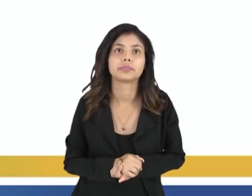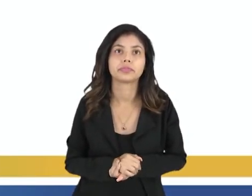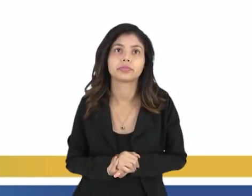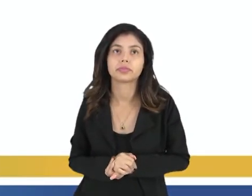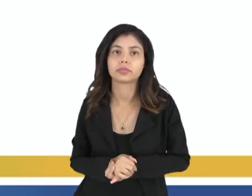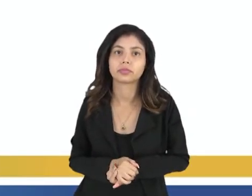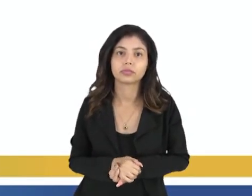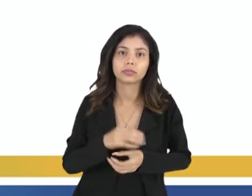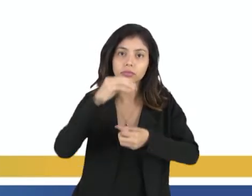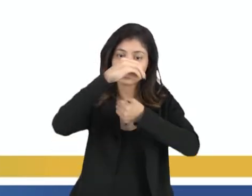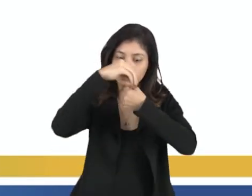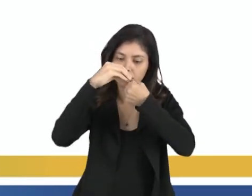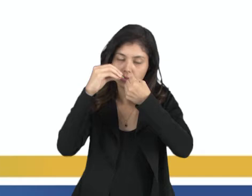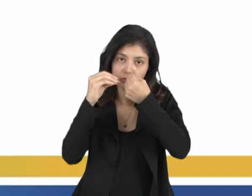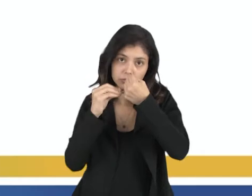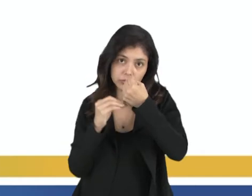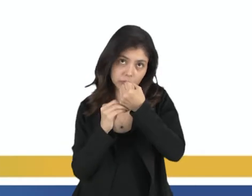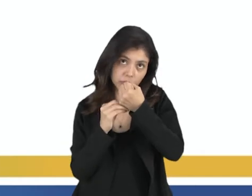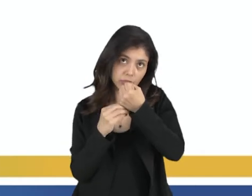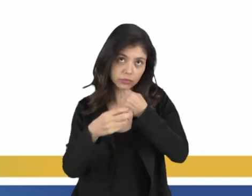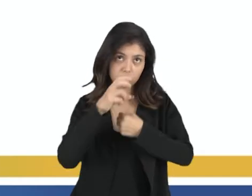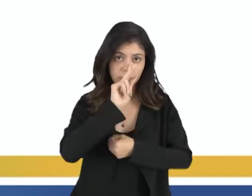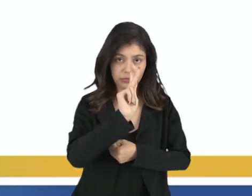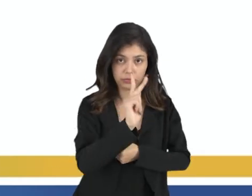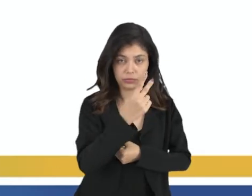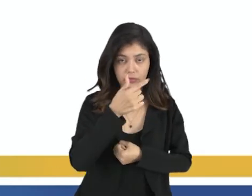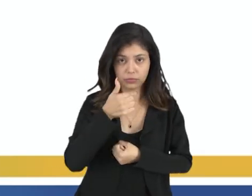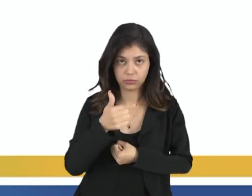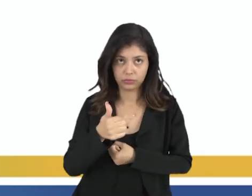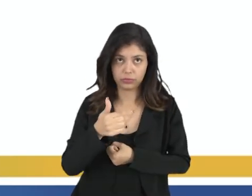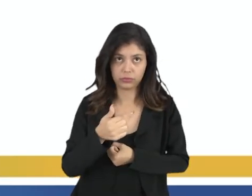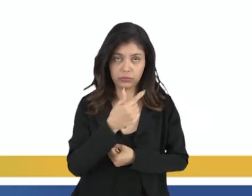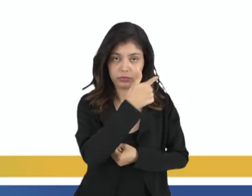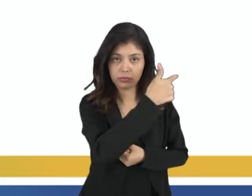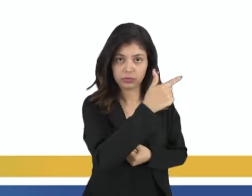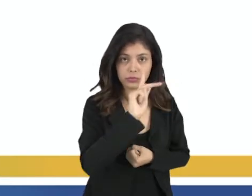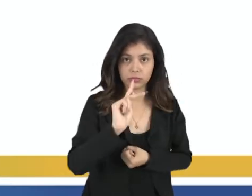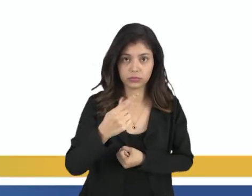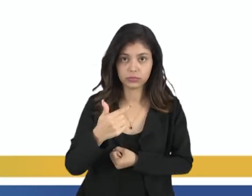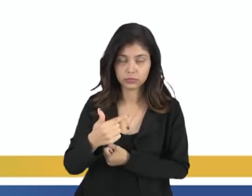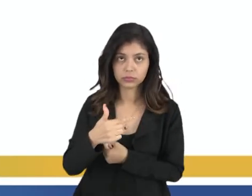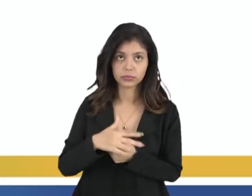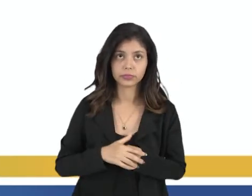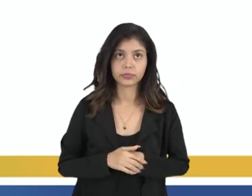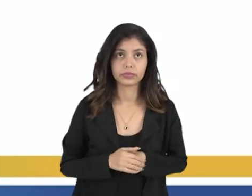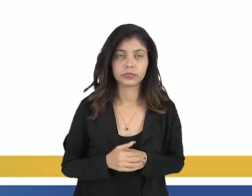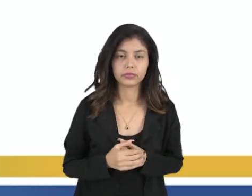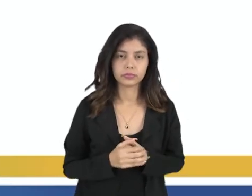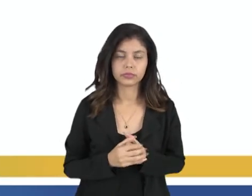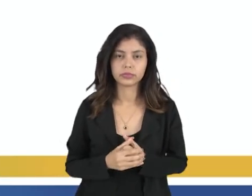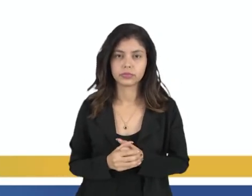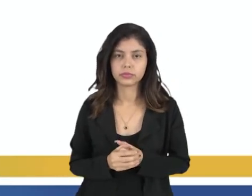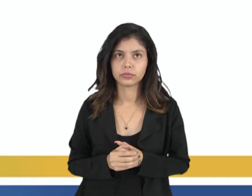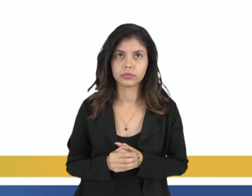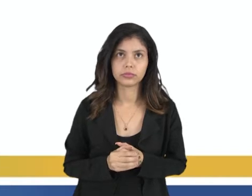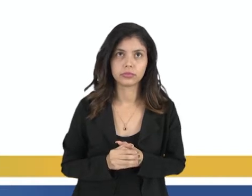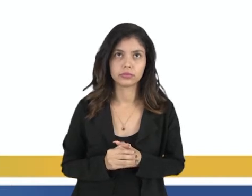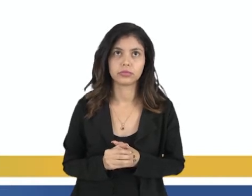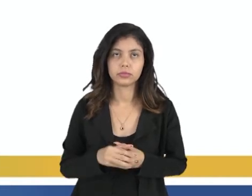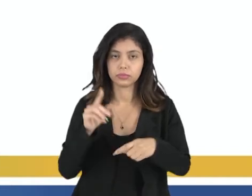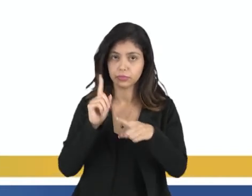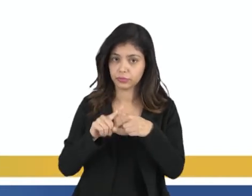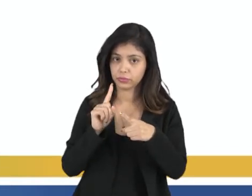2 moléculas de H2, que é o que está aqui, ó, representando na equação química. Esse 2 é porque